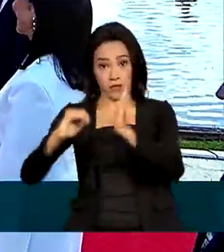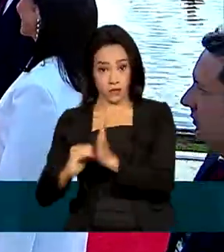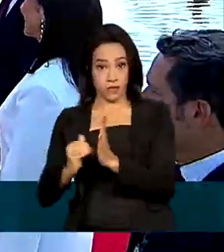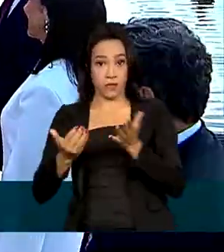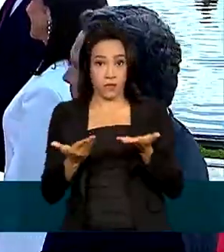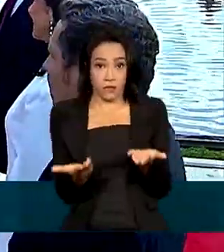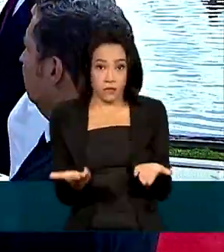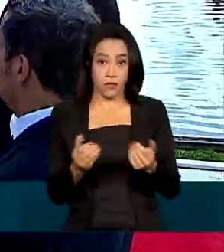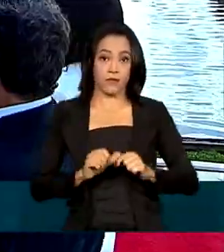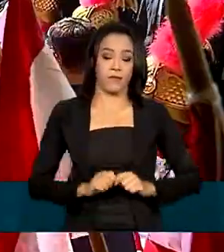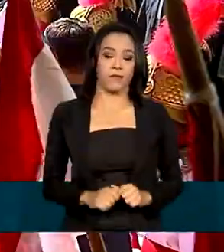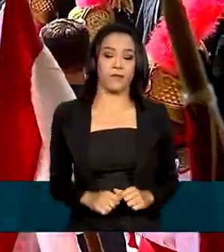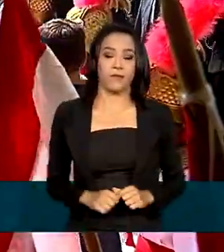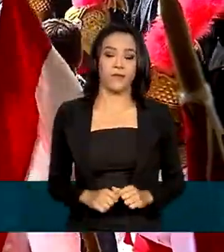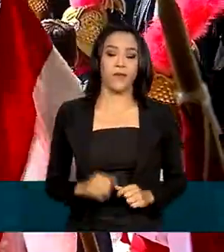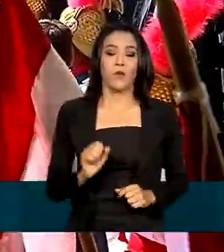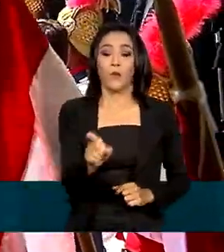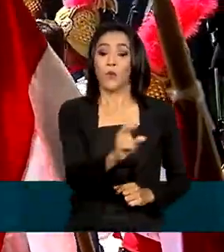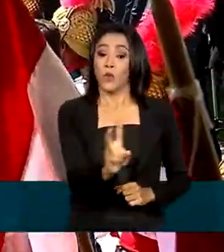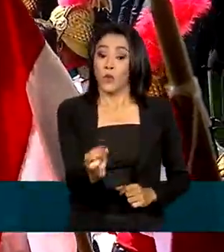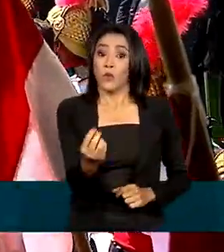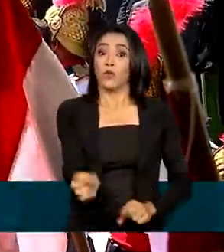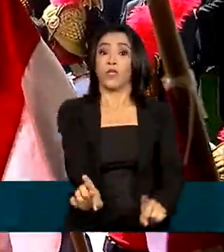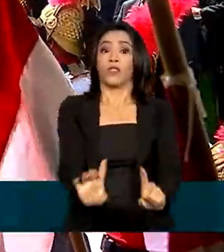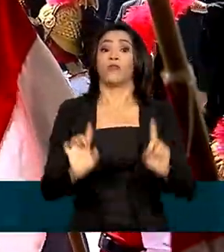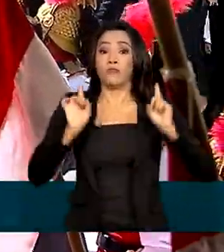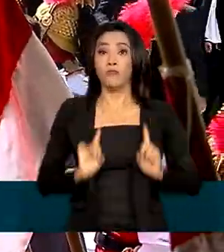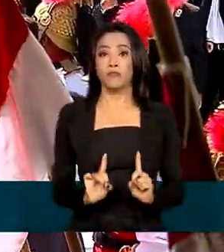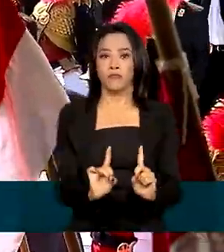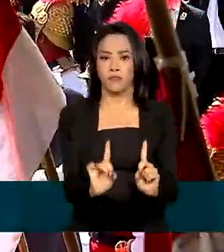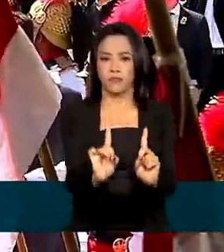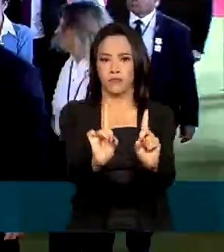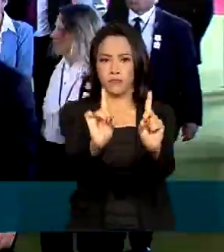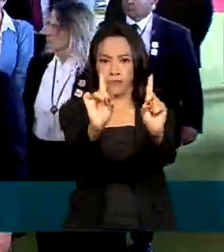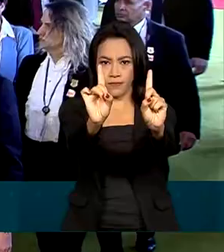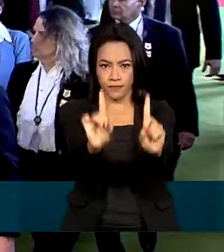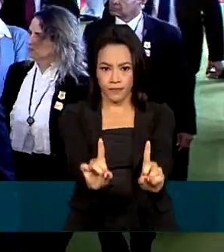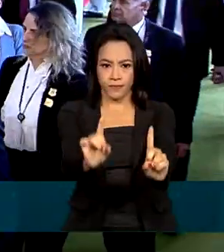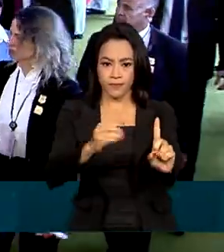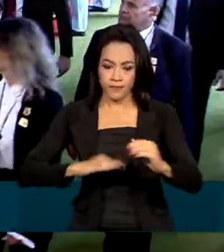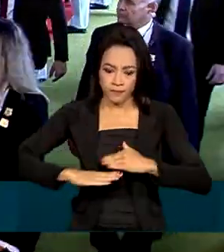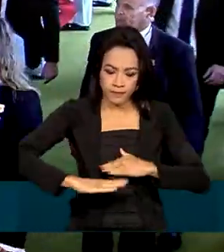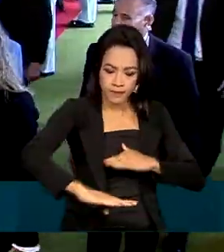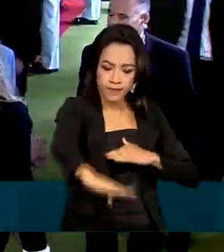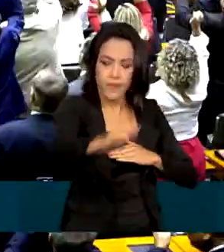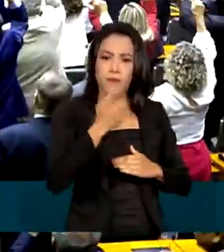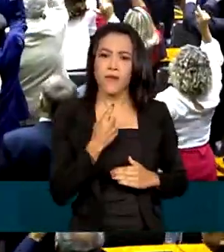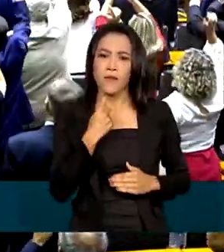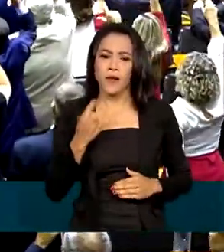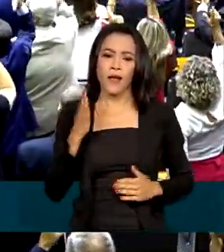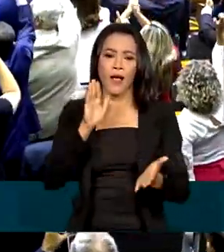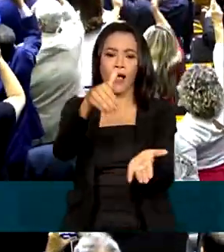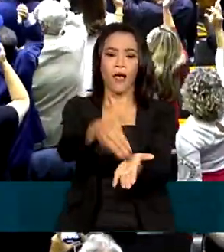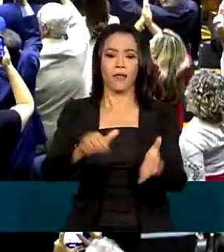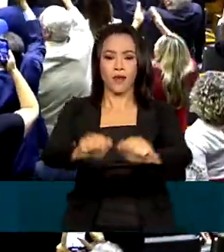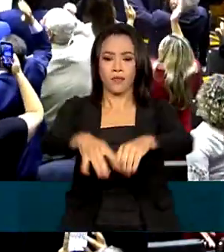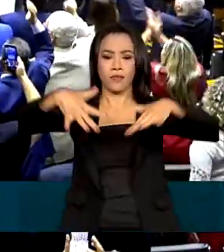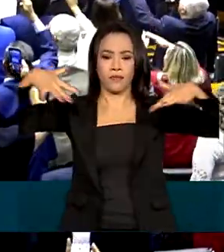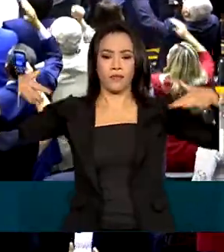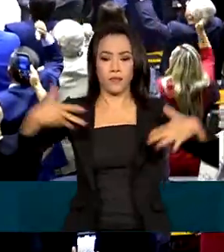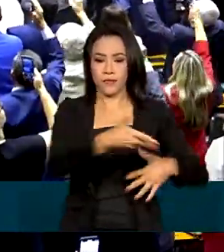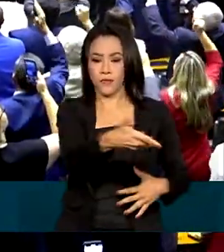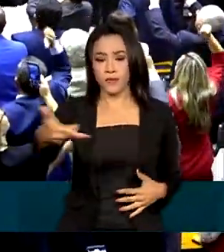Câmara, Arthur Lira. Eles subiram a rampa do Congresso e seguiram pelo tapete vermelho até o plenário. A plateia era